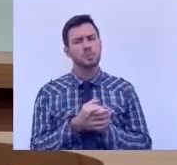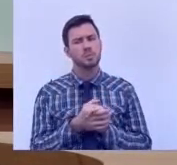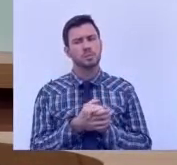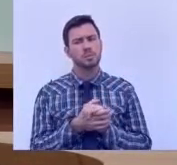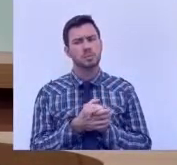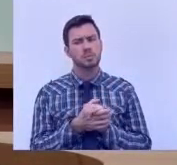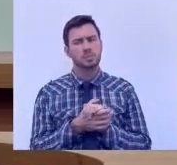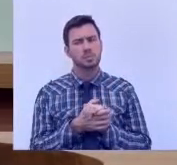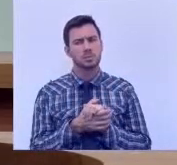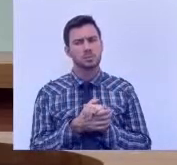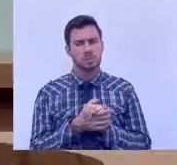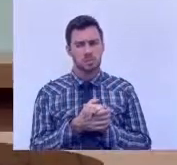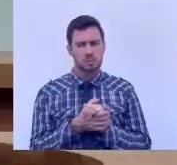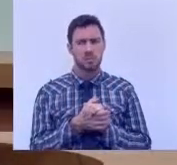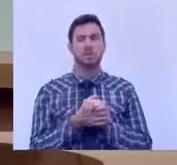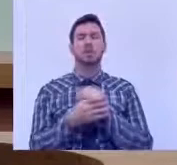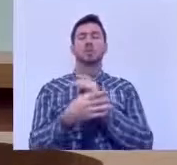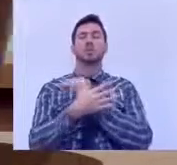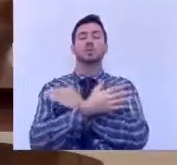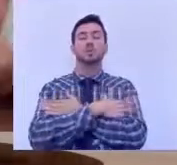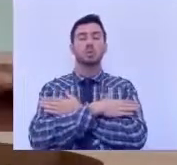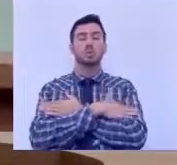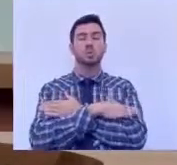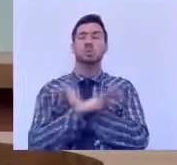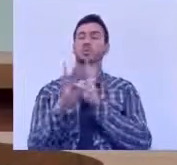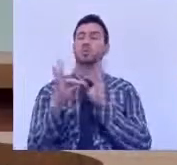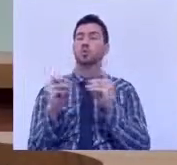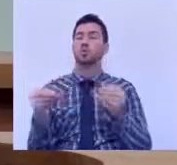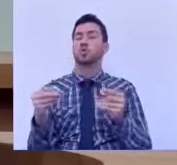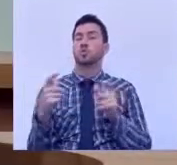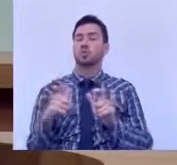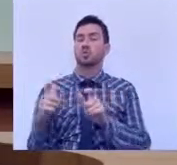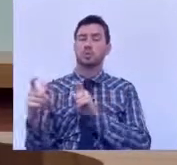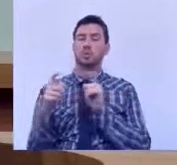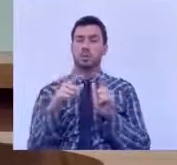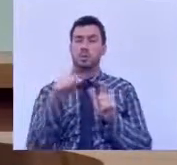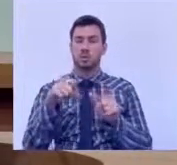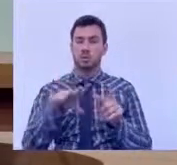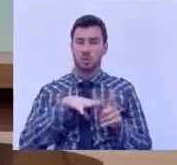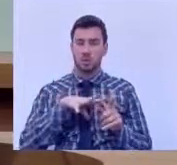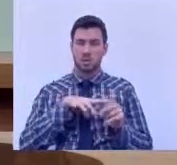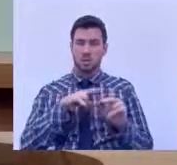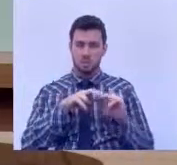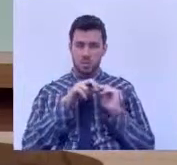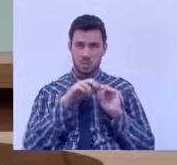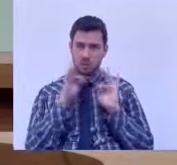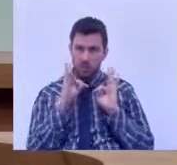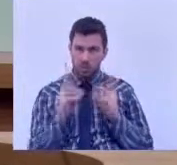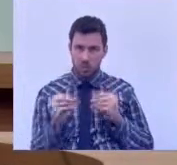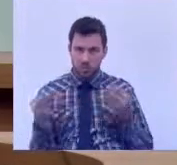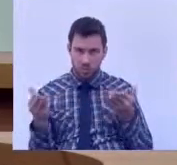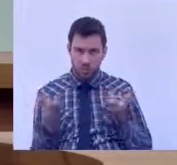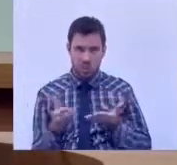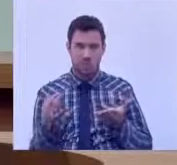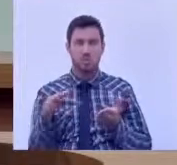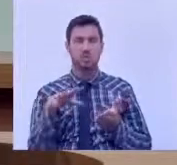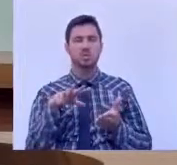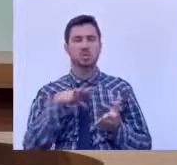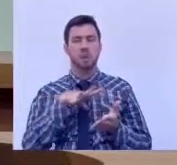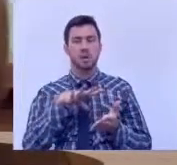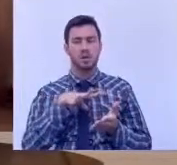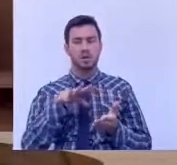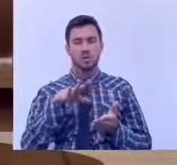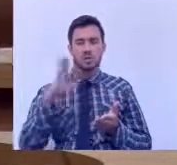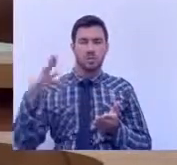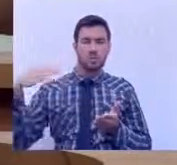a questão dos cemitérios da cidade, todos eles. Porque as condições que está a cidade hoje, quando ela